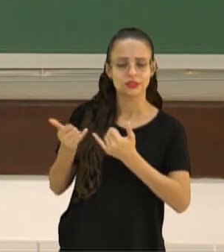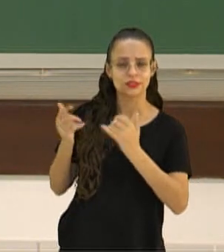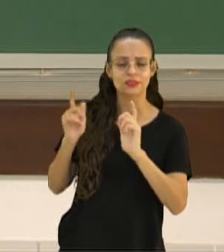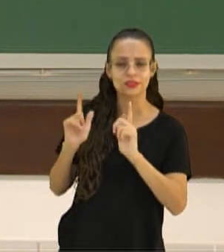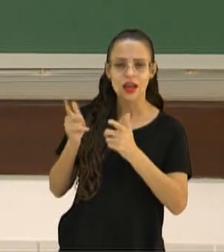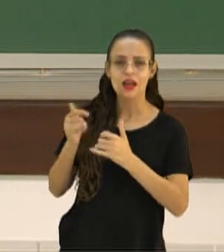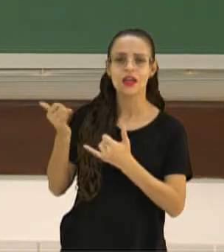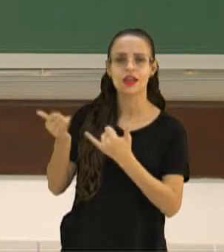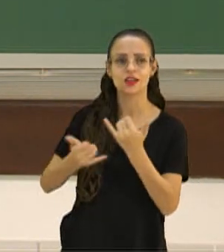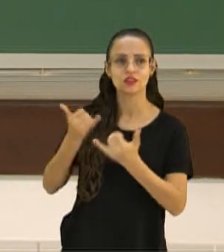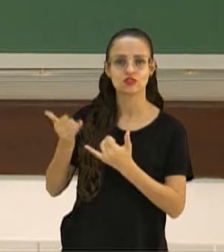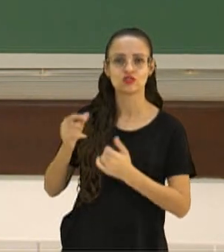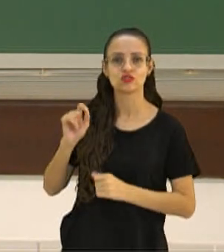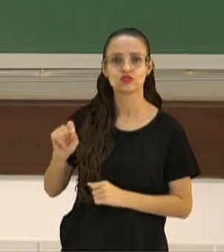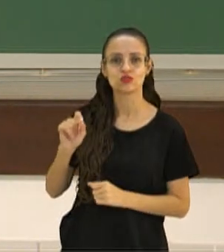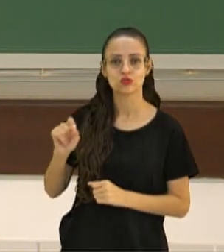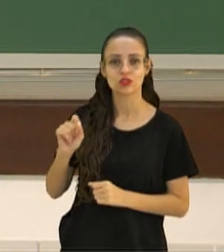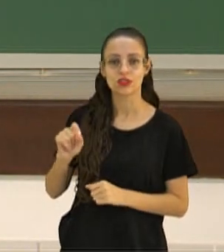situação